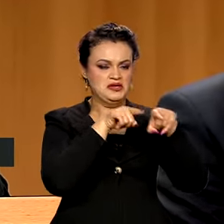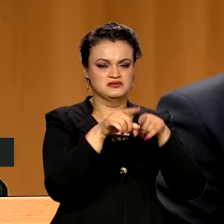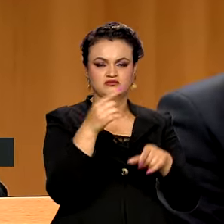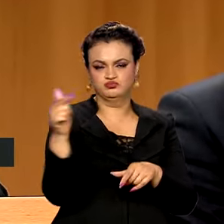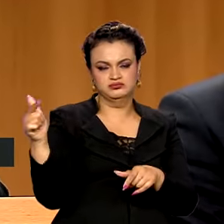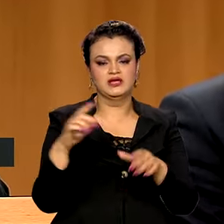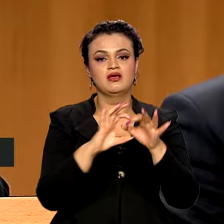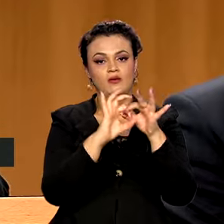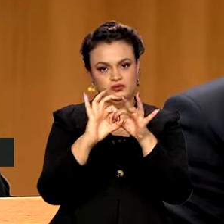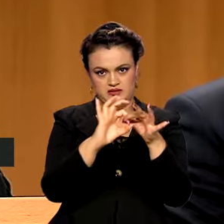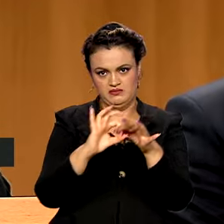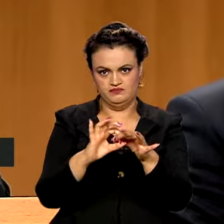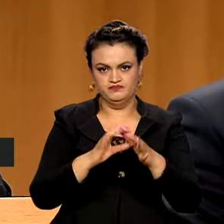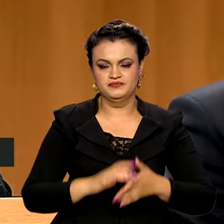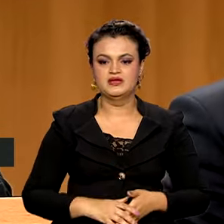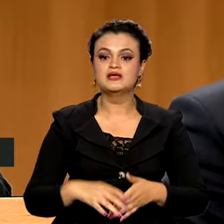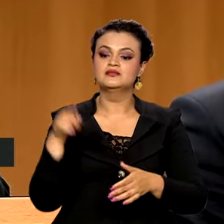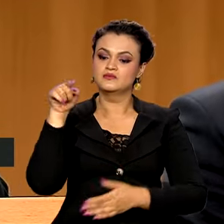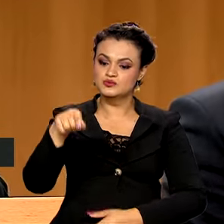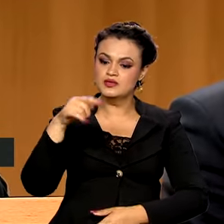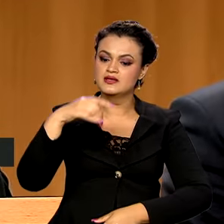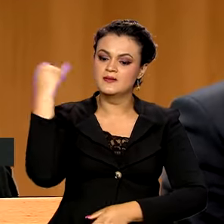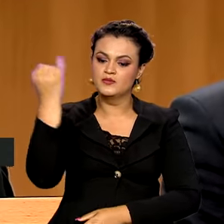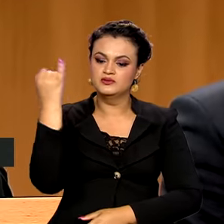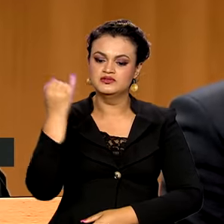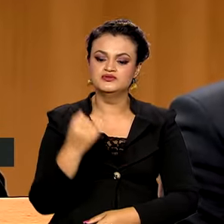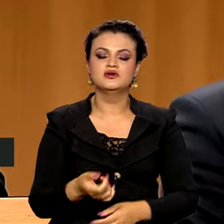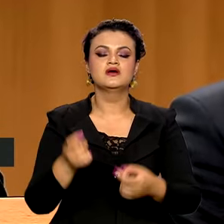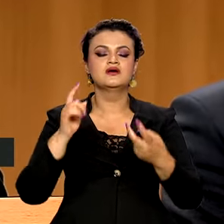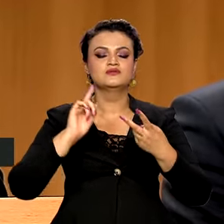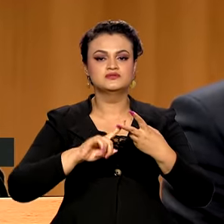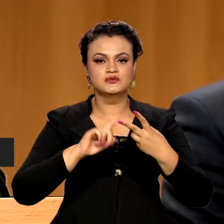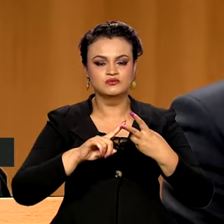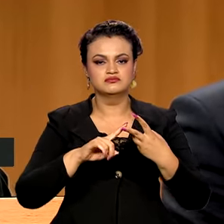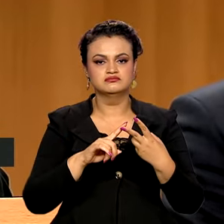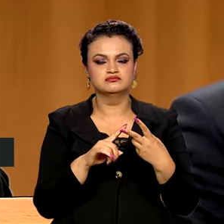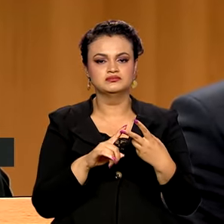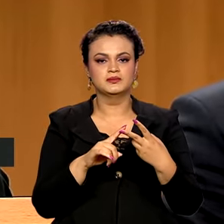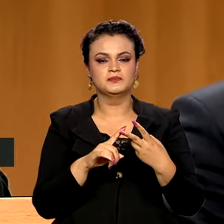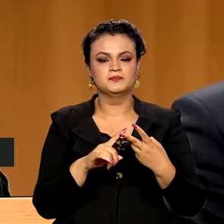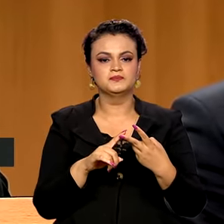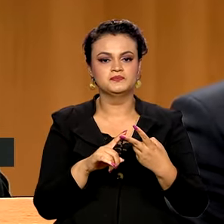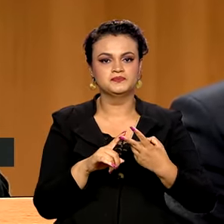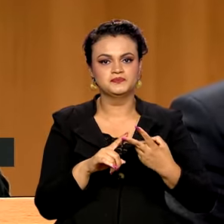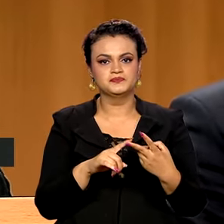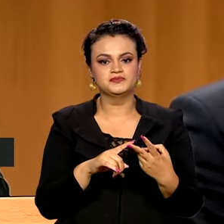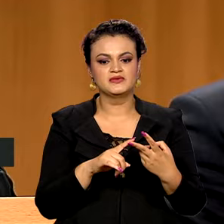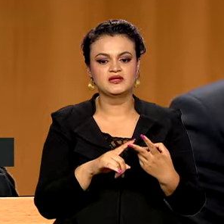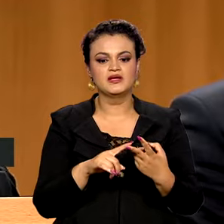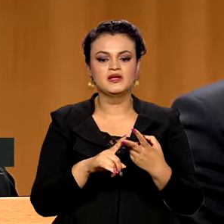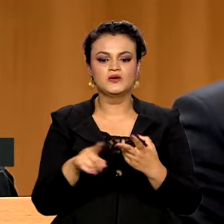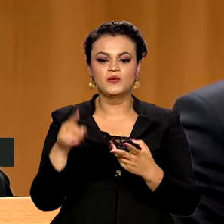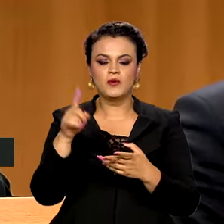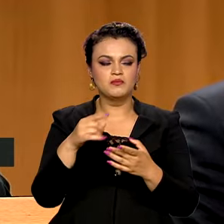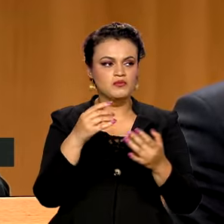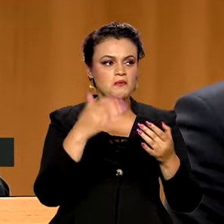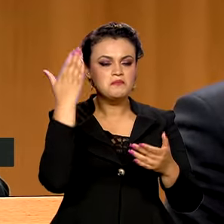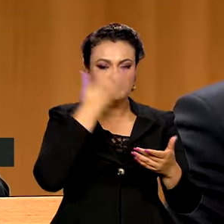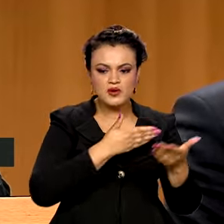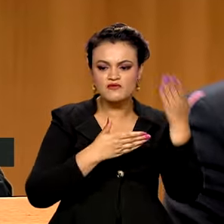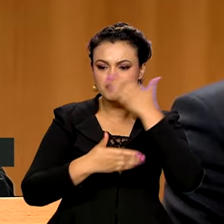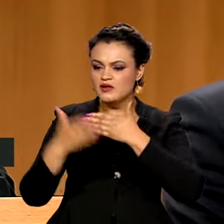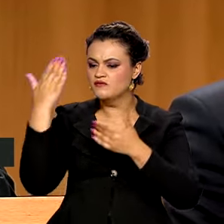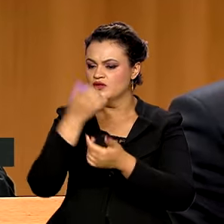uma união. Então, esse elemento é decisivo. E o segundo foi que, com a colheita de novas